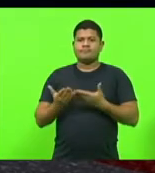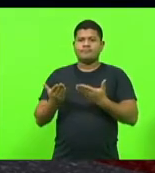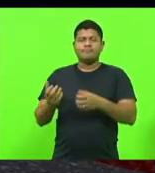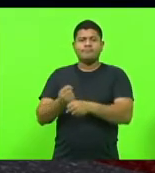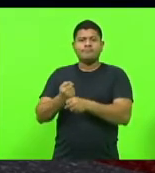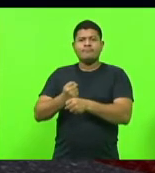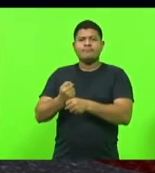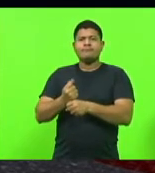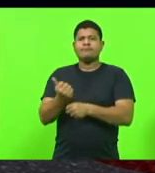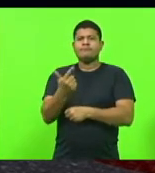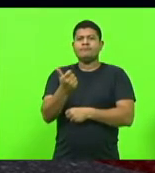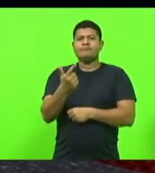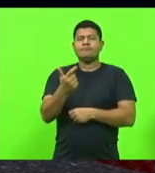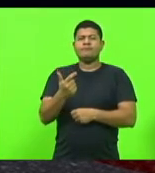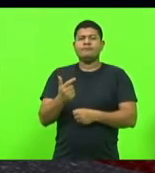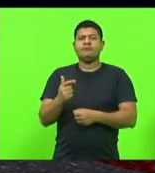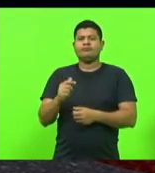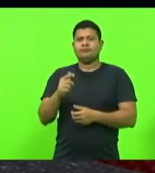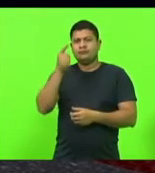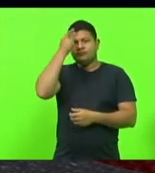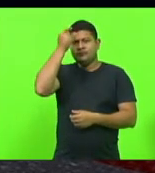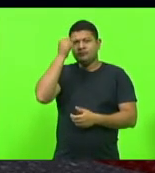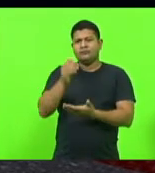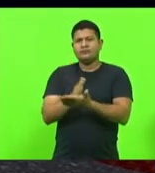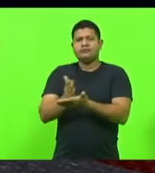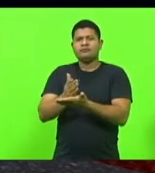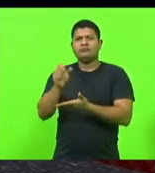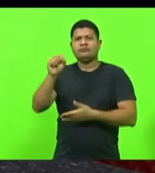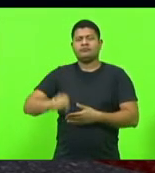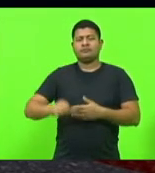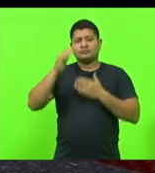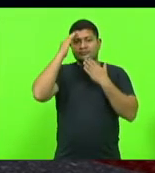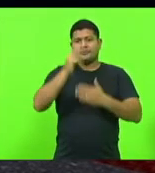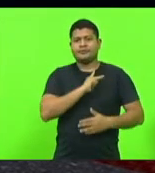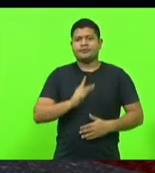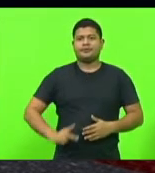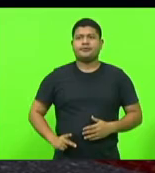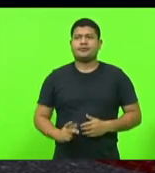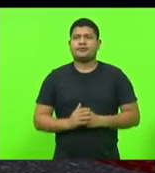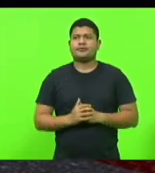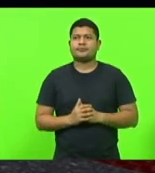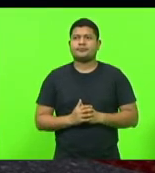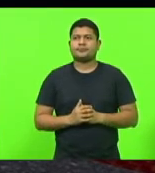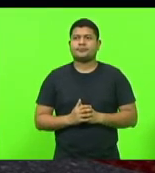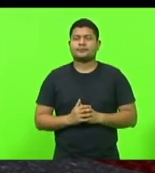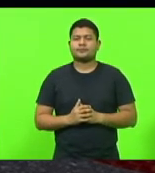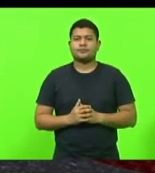fundação da Universidade Federal da Fronteira Sul. Muito obrigado, senhor presidente.